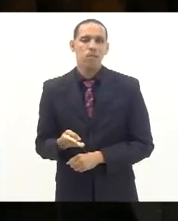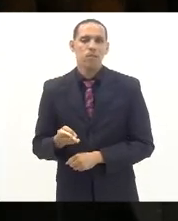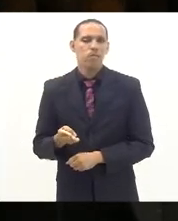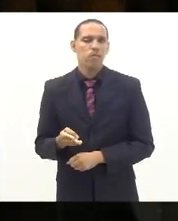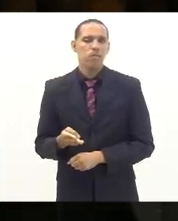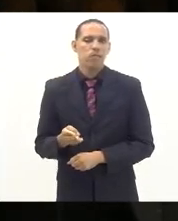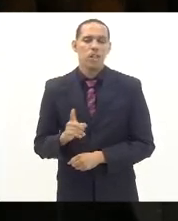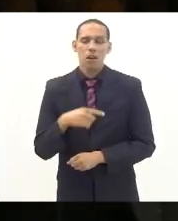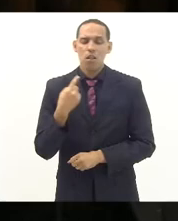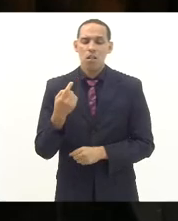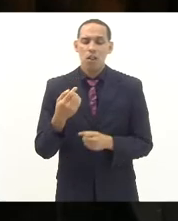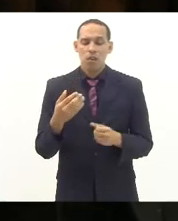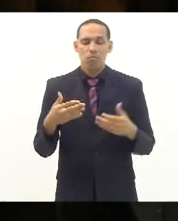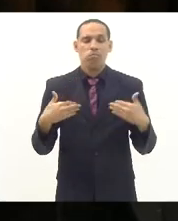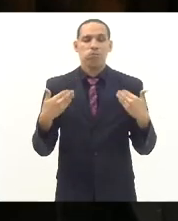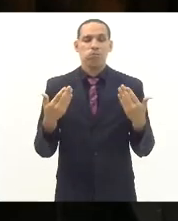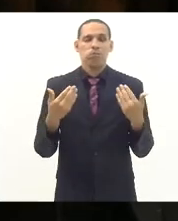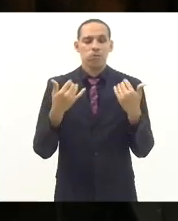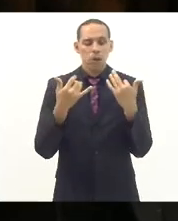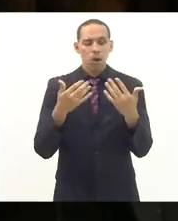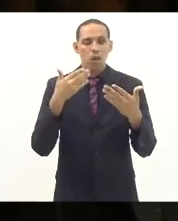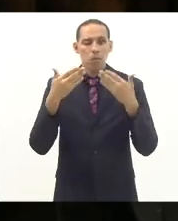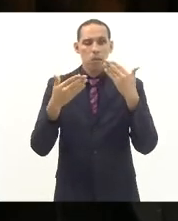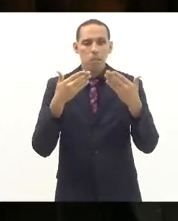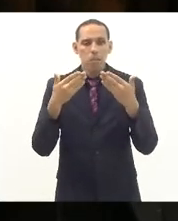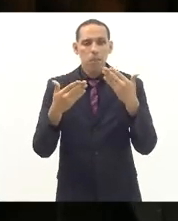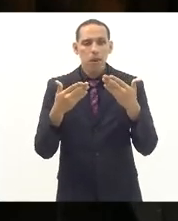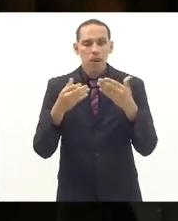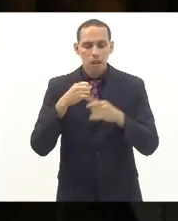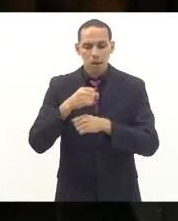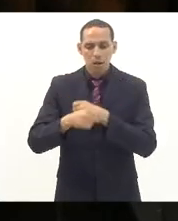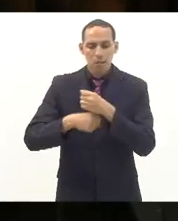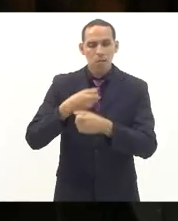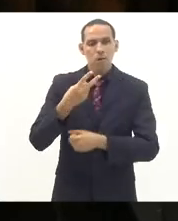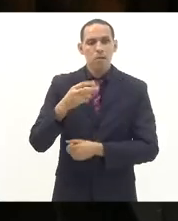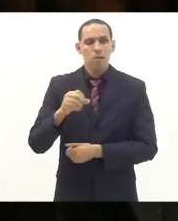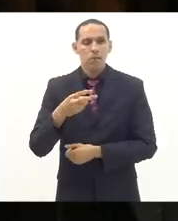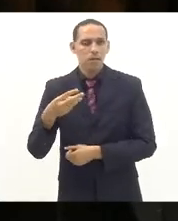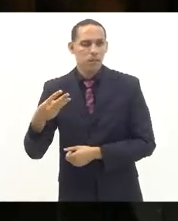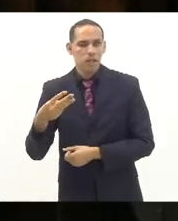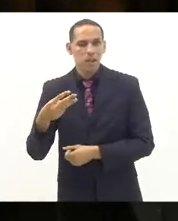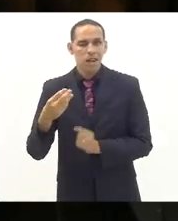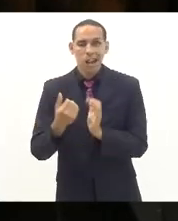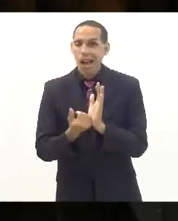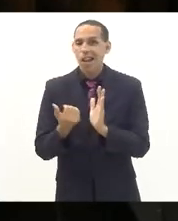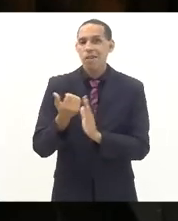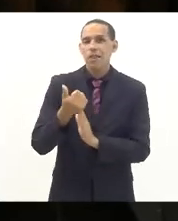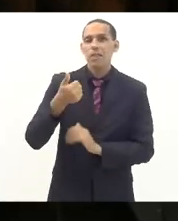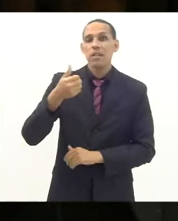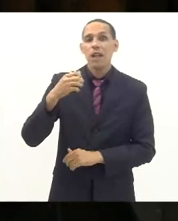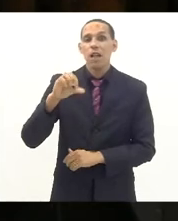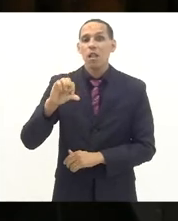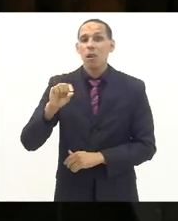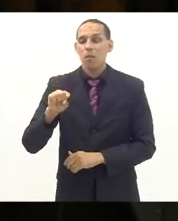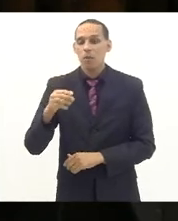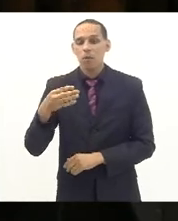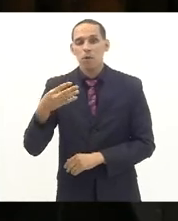pública essa renúncia de receita para dormir 23 foi Para